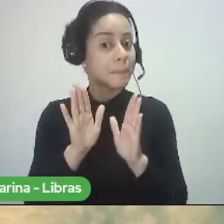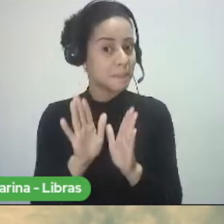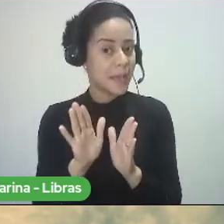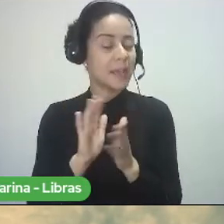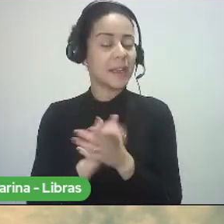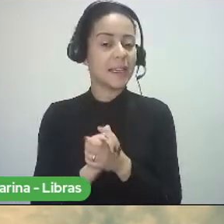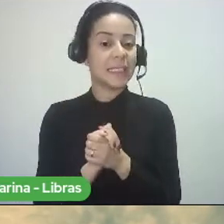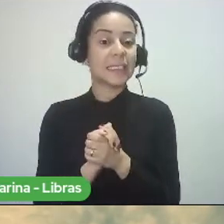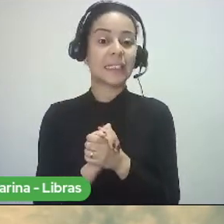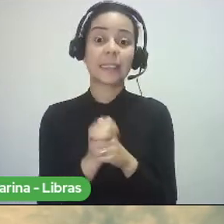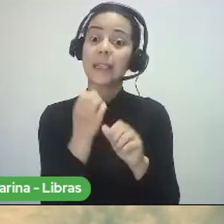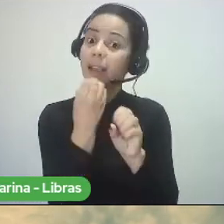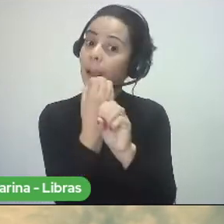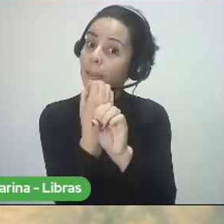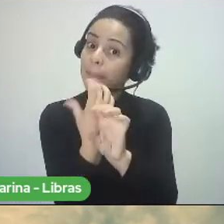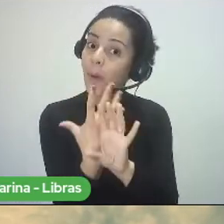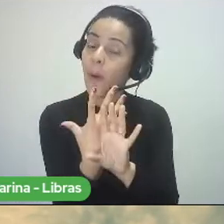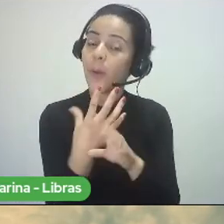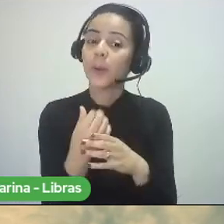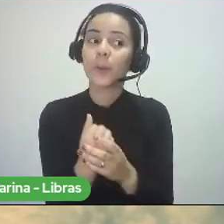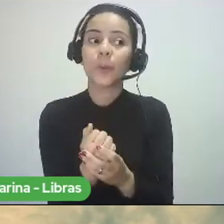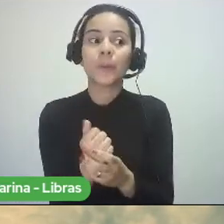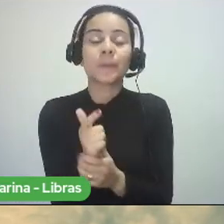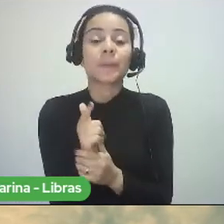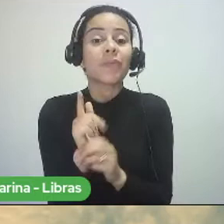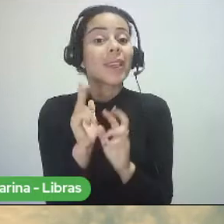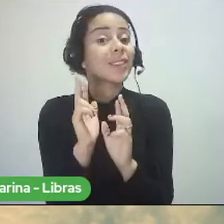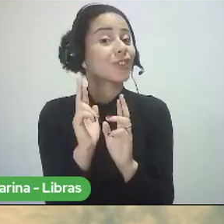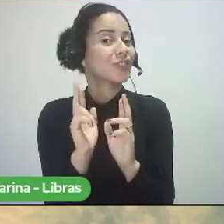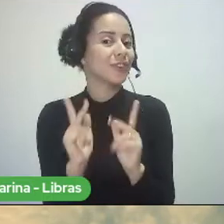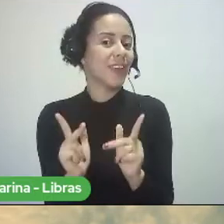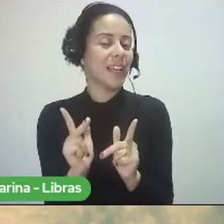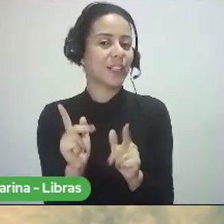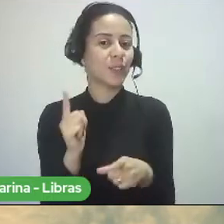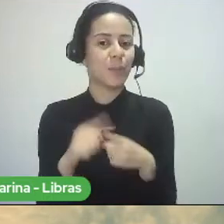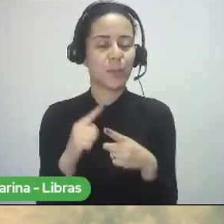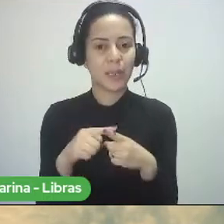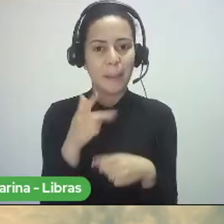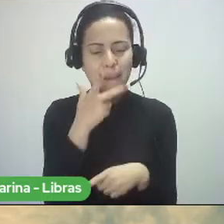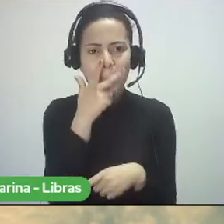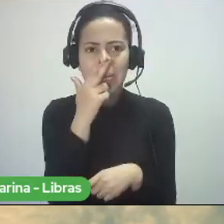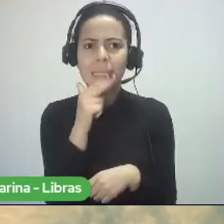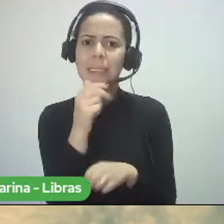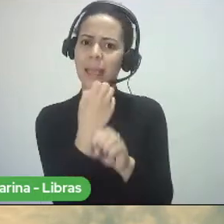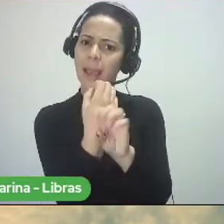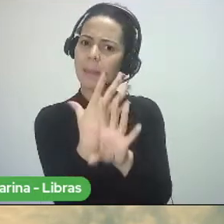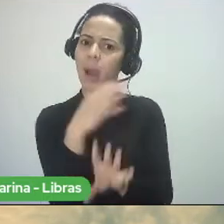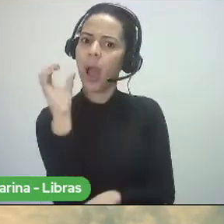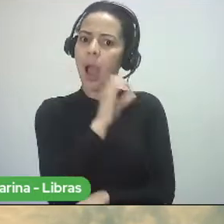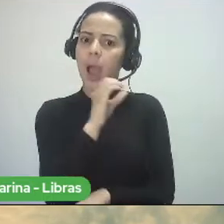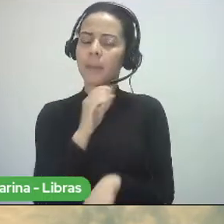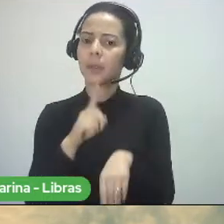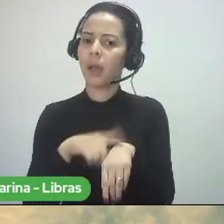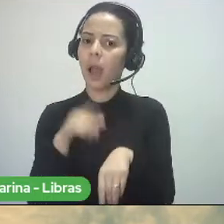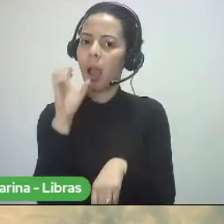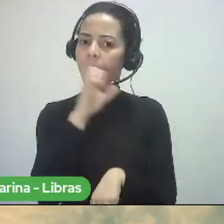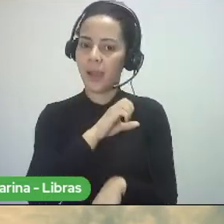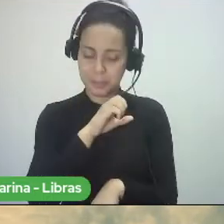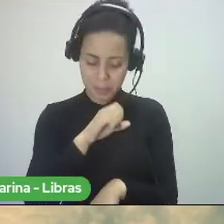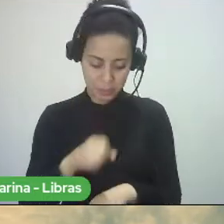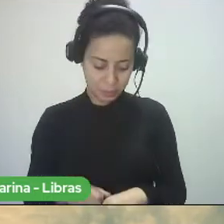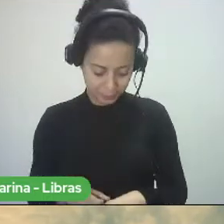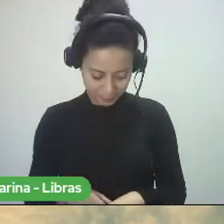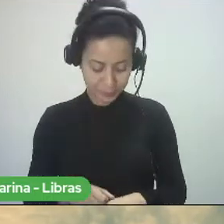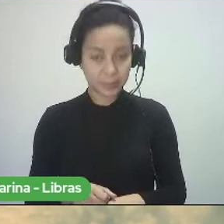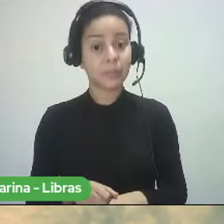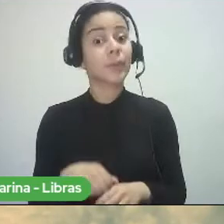no remoto a gente tem muito mais a impressão de que o tempo passa muito mais rápido, né? A gente tem alguns